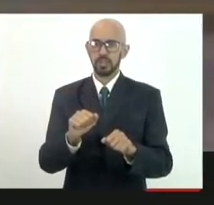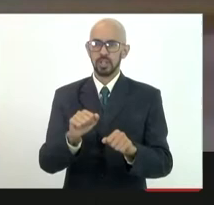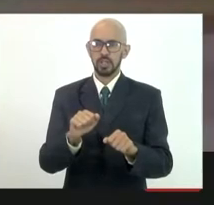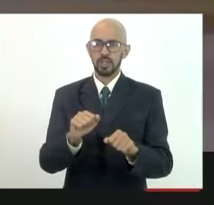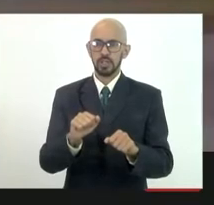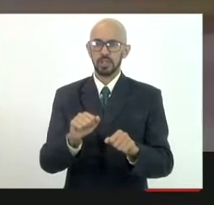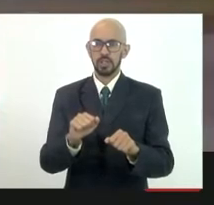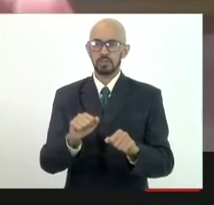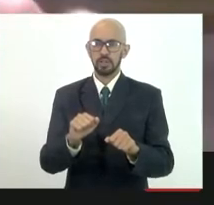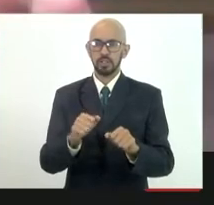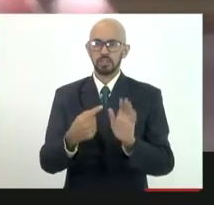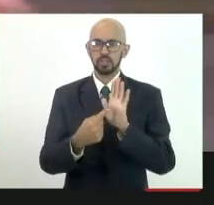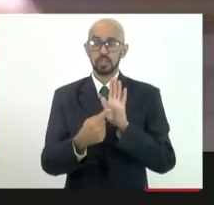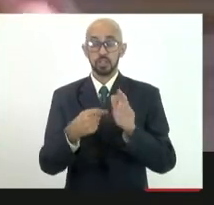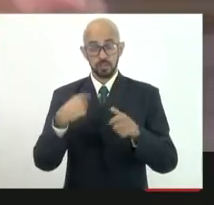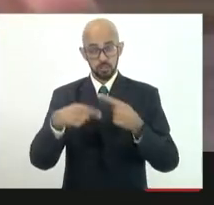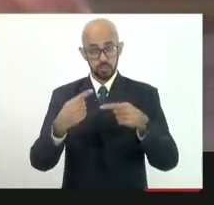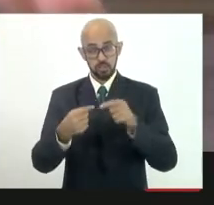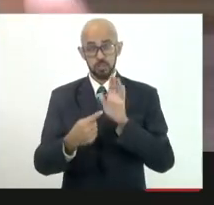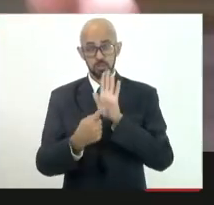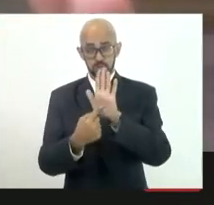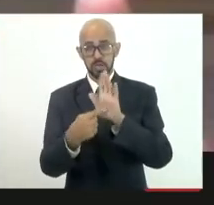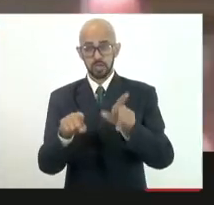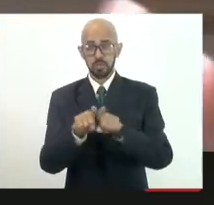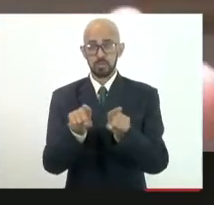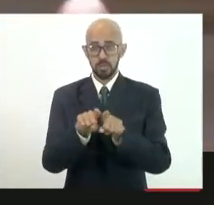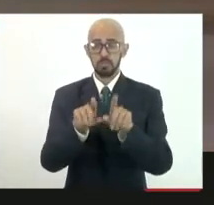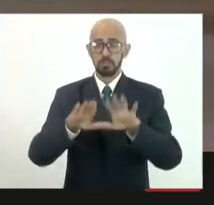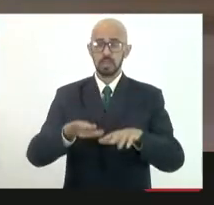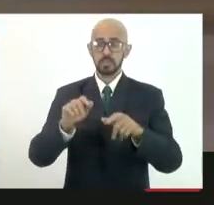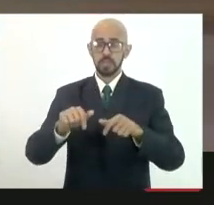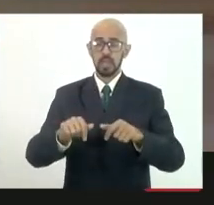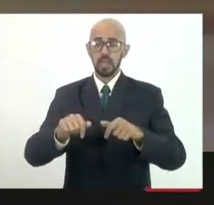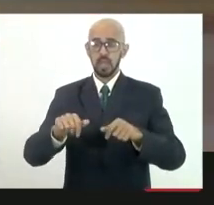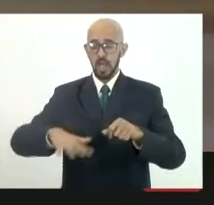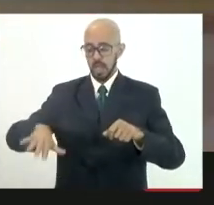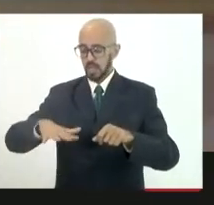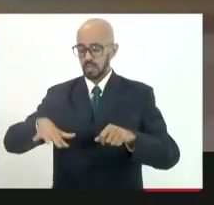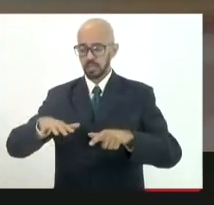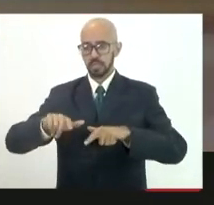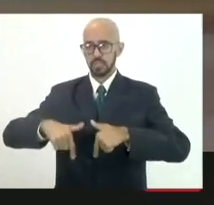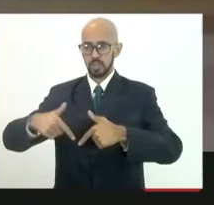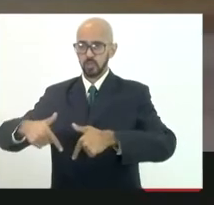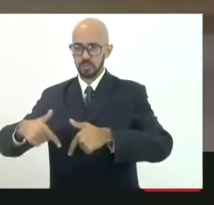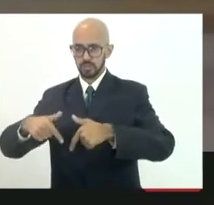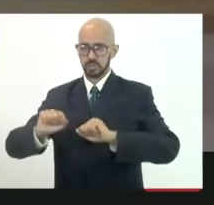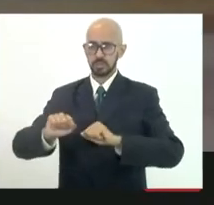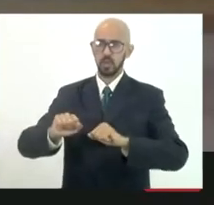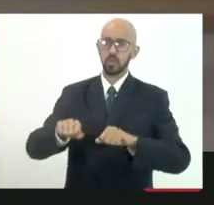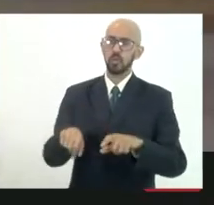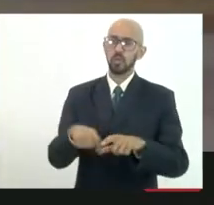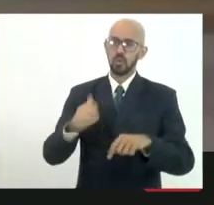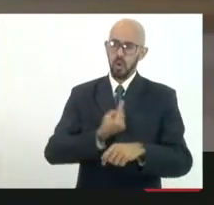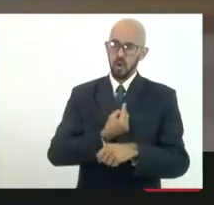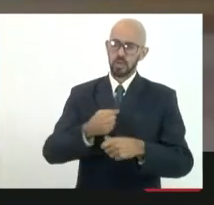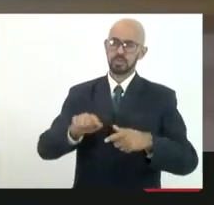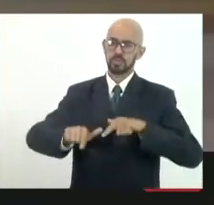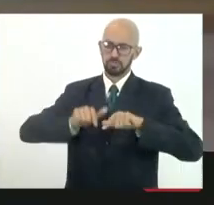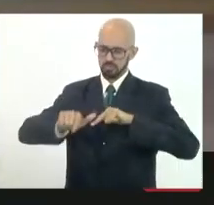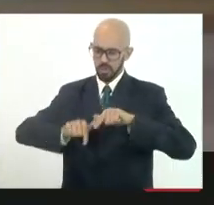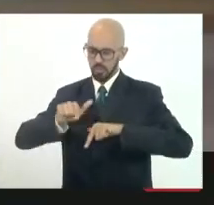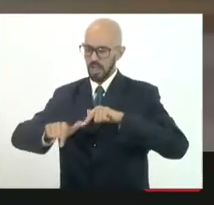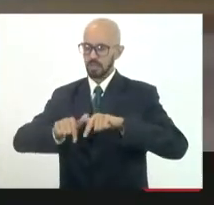mostrar mais adiante, mas é o campo inicial de atuação do Ministério Público Federal, e eu, por